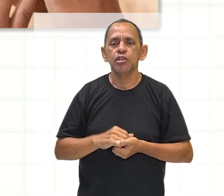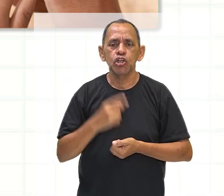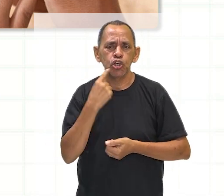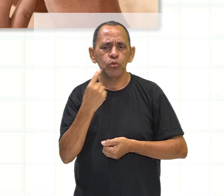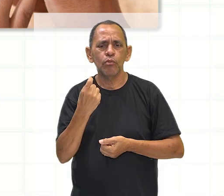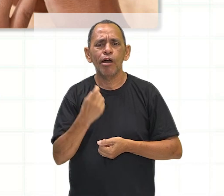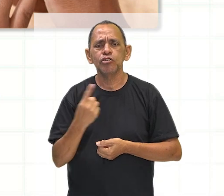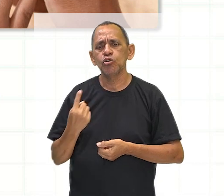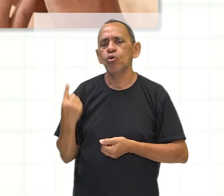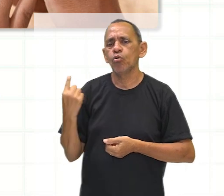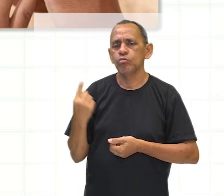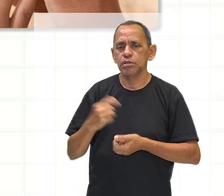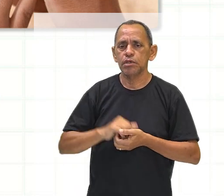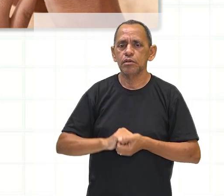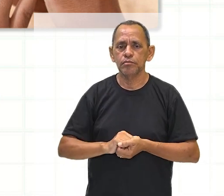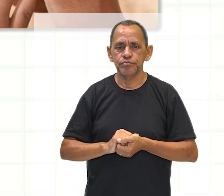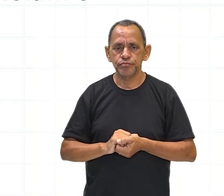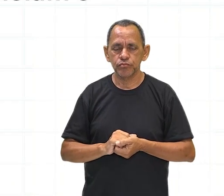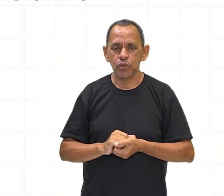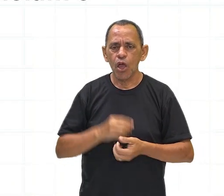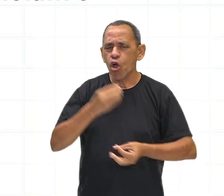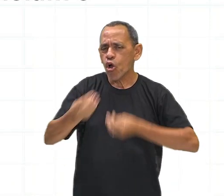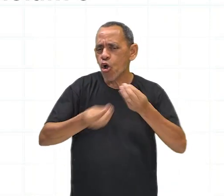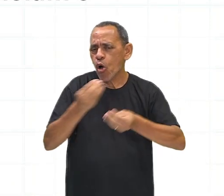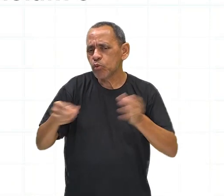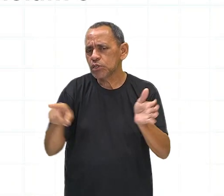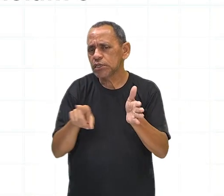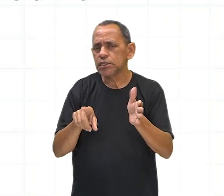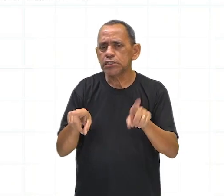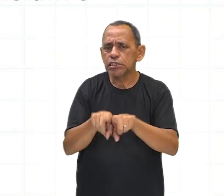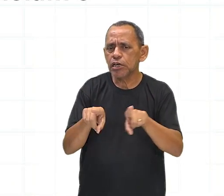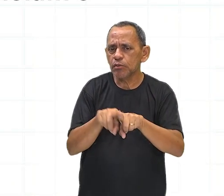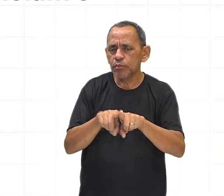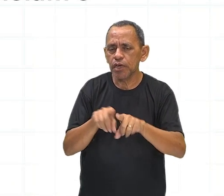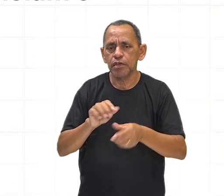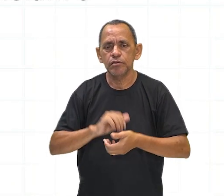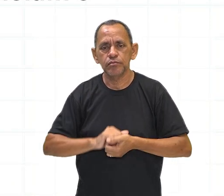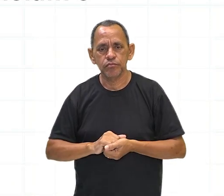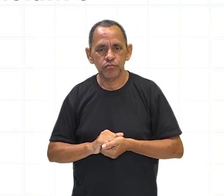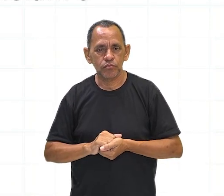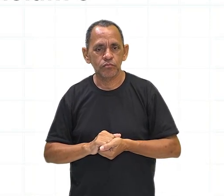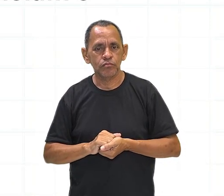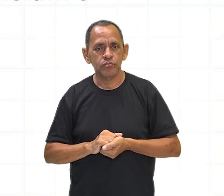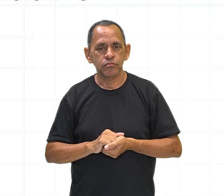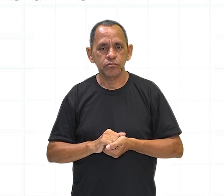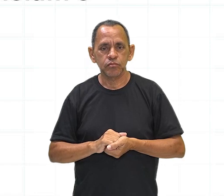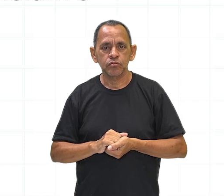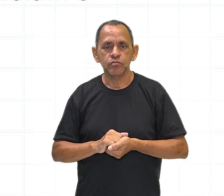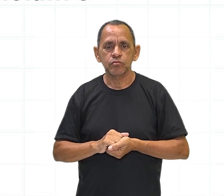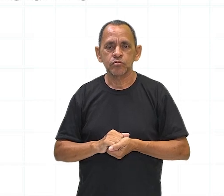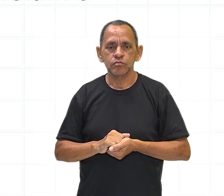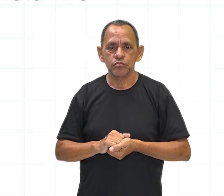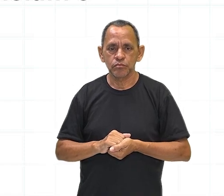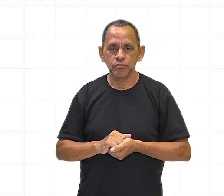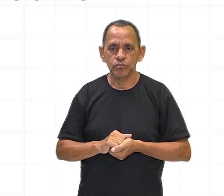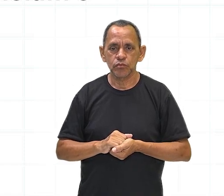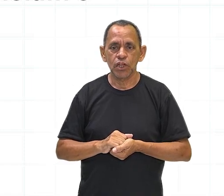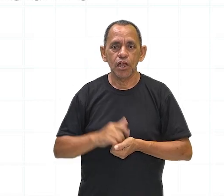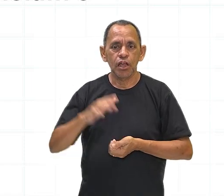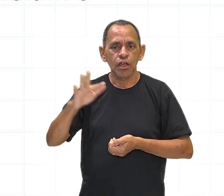aí no sistema reprodutor masculino, como o hormônio folículo estimulante, o FSH, e o